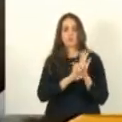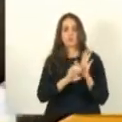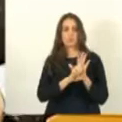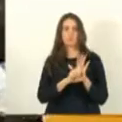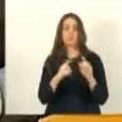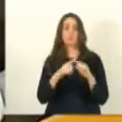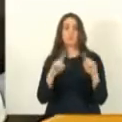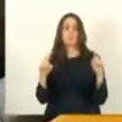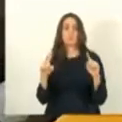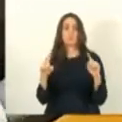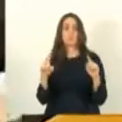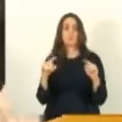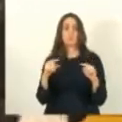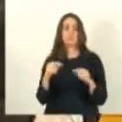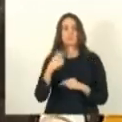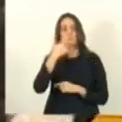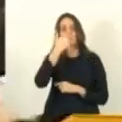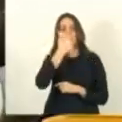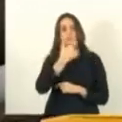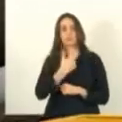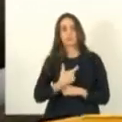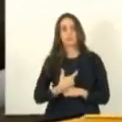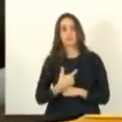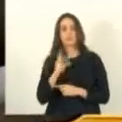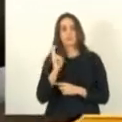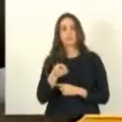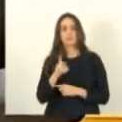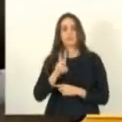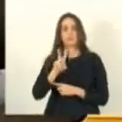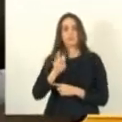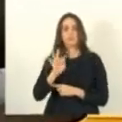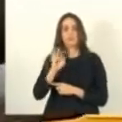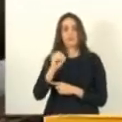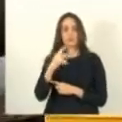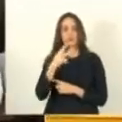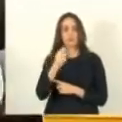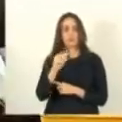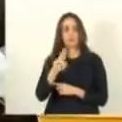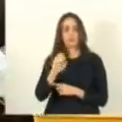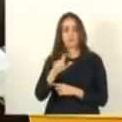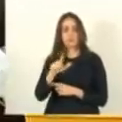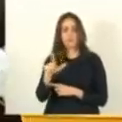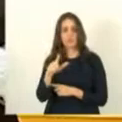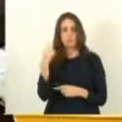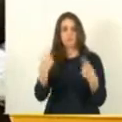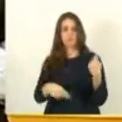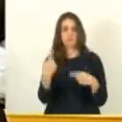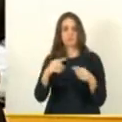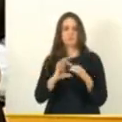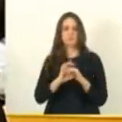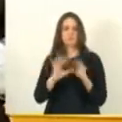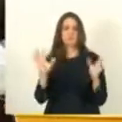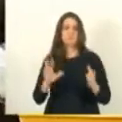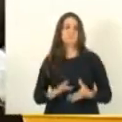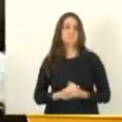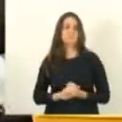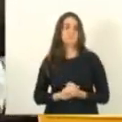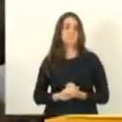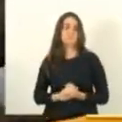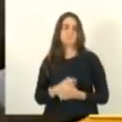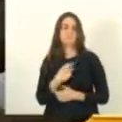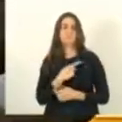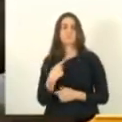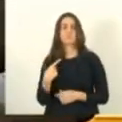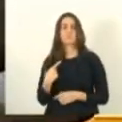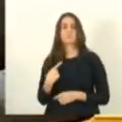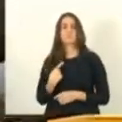há um entendimento, eu vou, pela manutenção do veto parcial, e colocar a matéria em discussão. Deputado Marcos